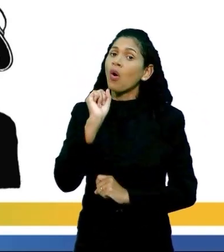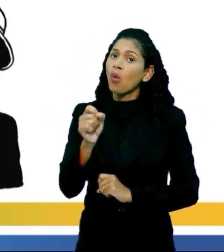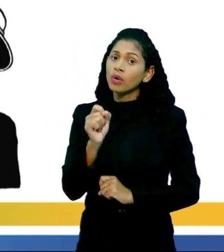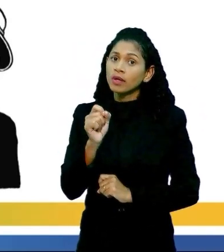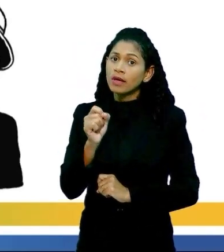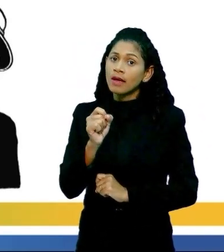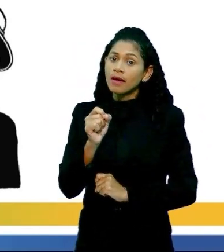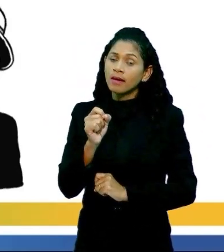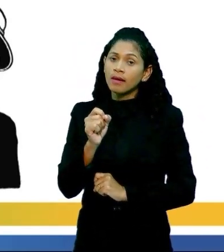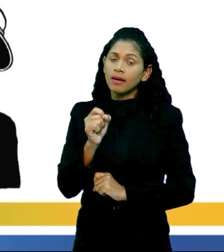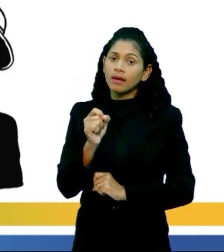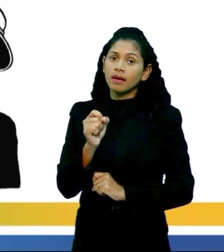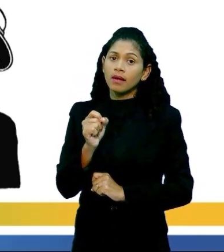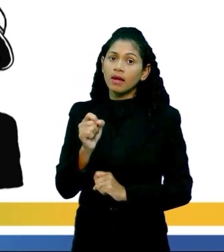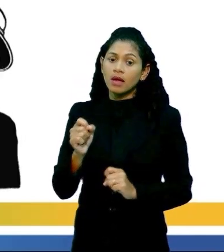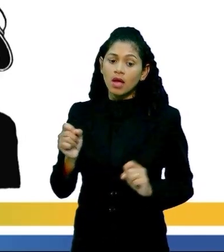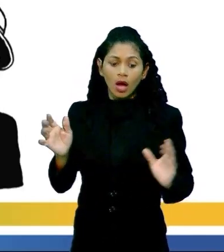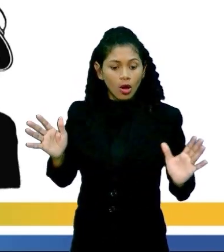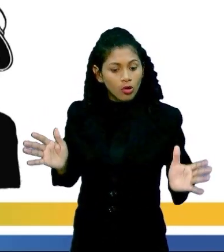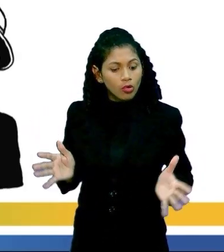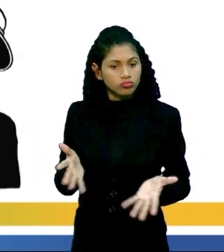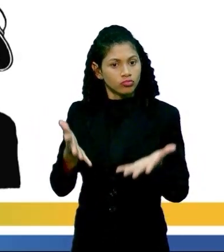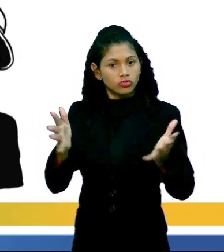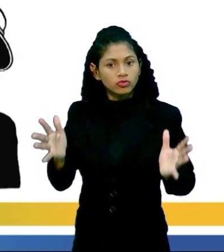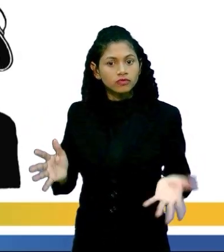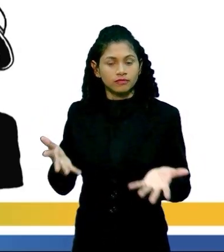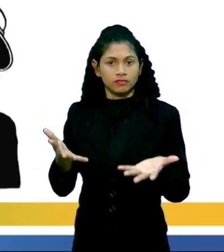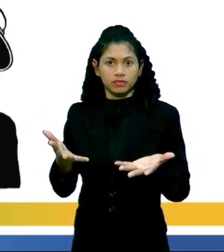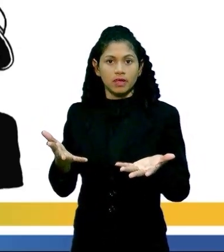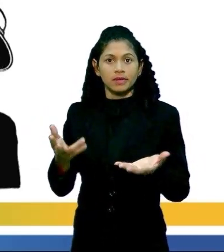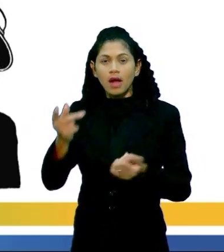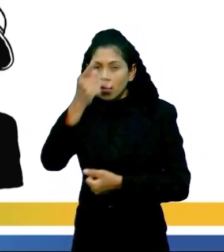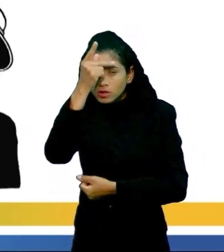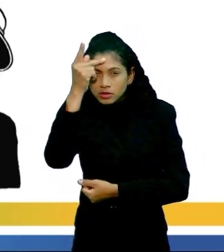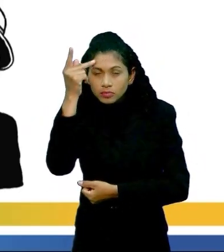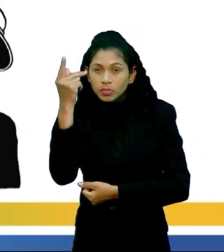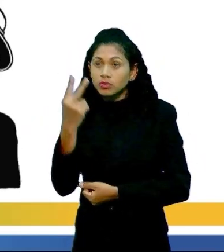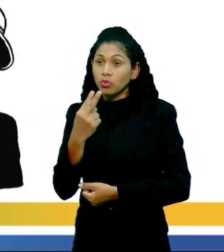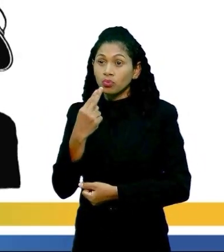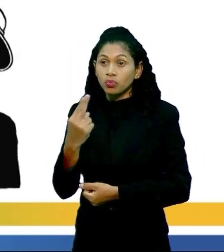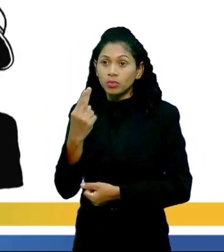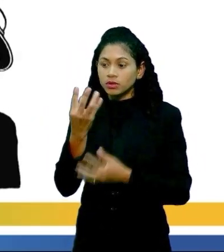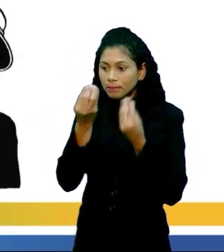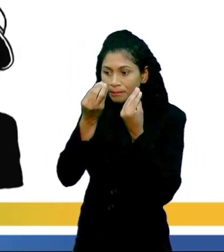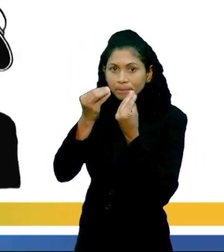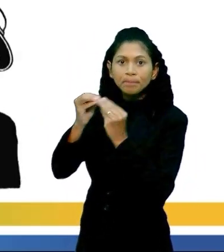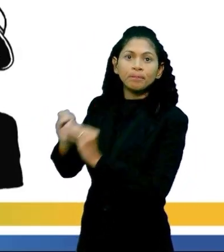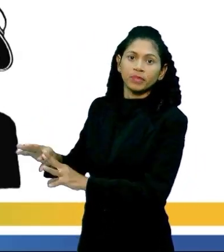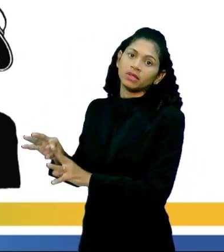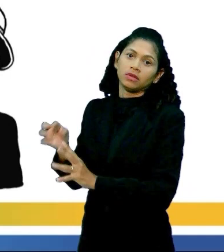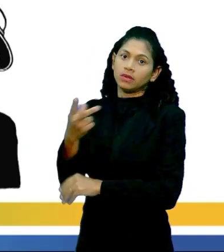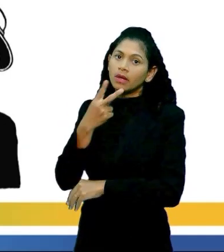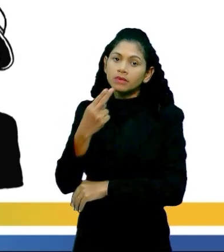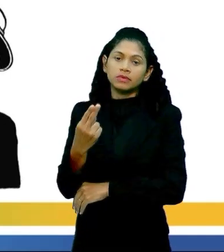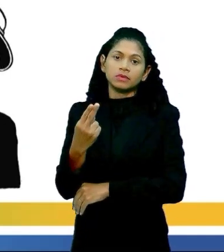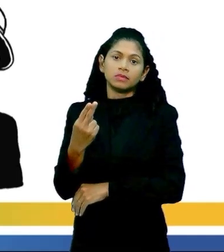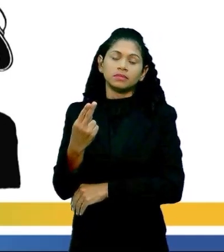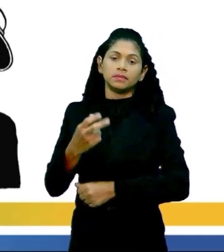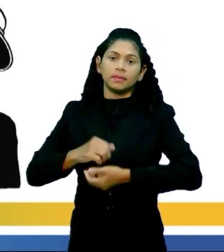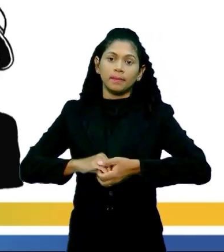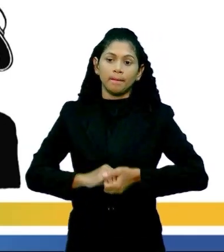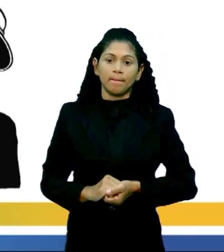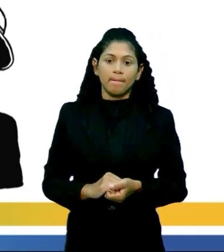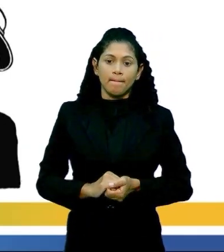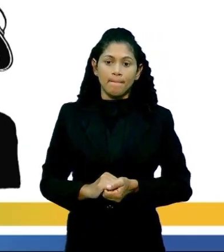justamente desses benefícios das pessoas, né, que não fumam, tanto para si quanto para as pessoas que os rodeiam, os familiares, o contexto social